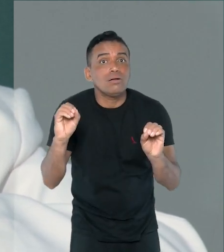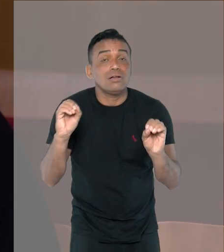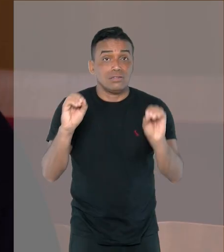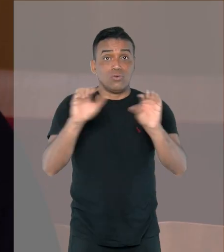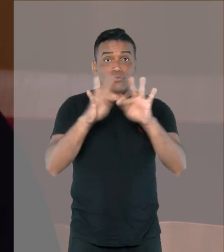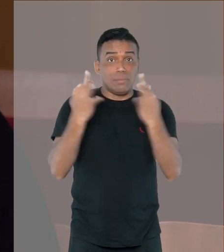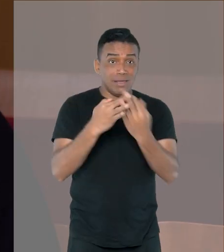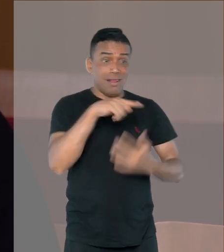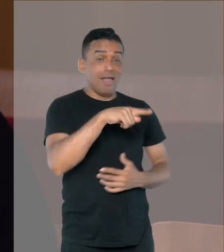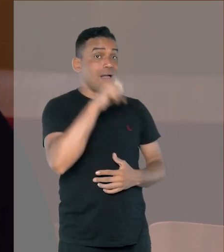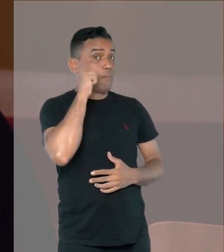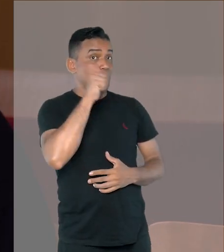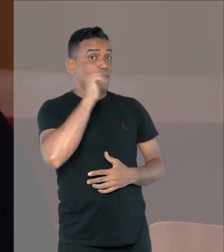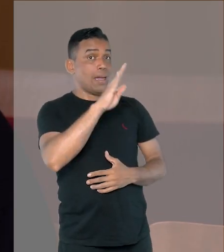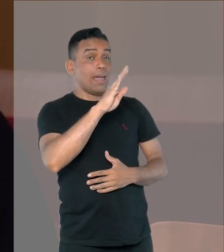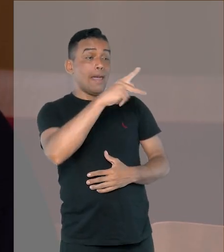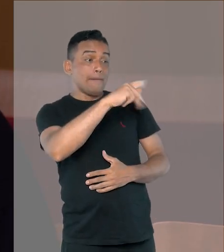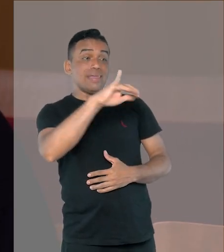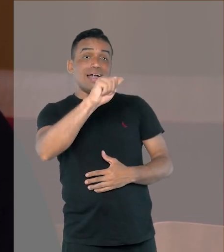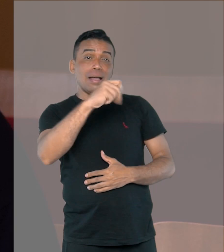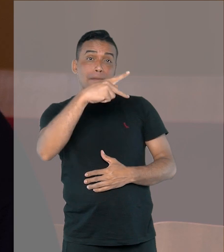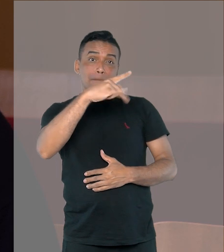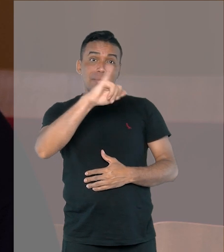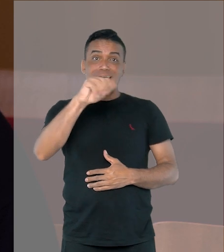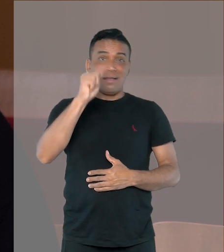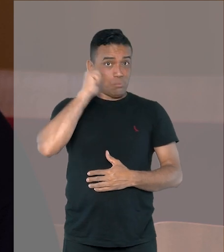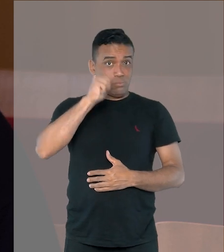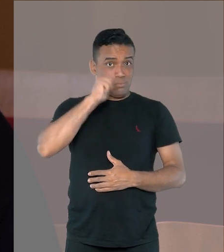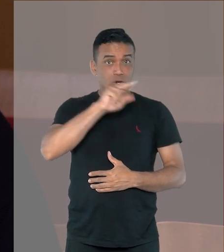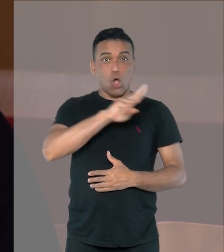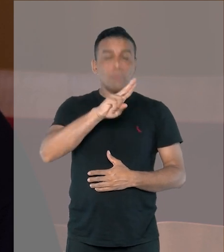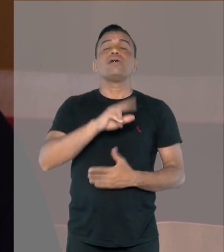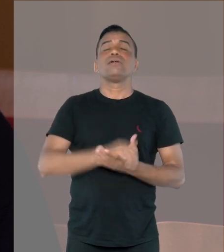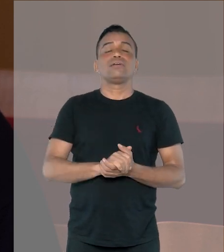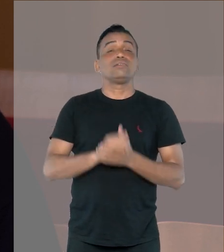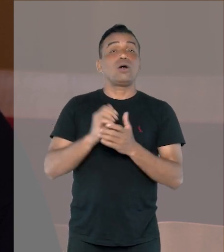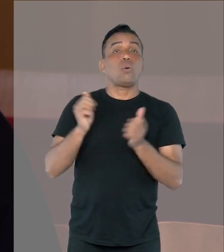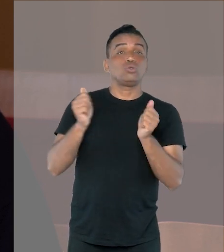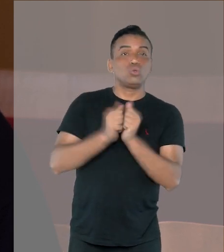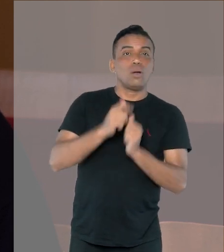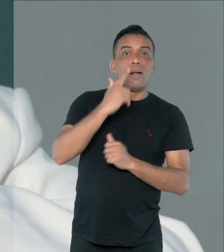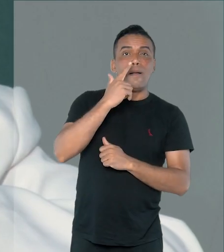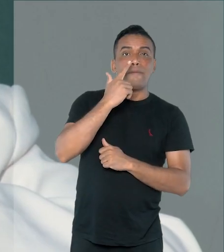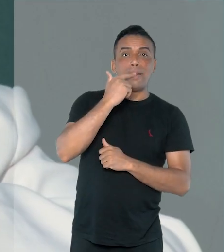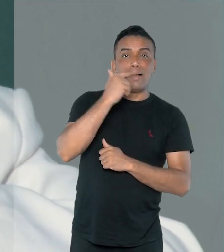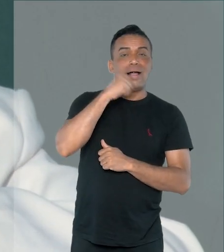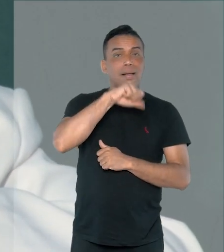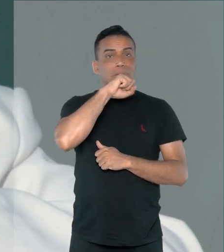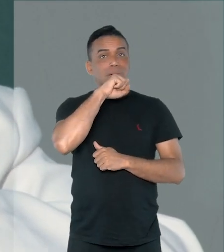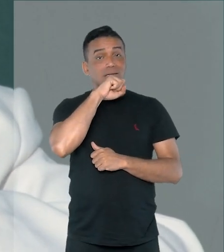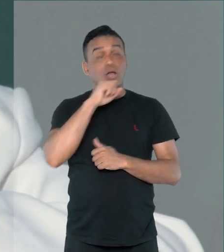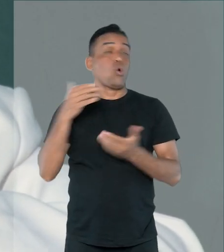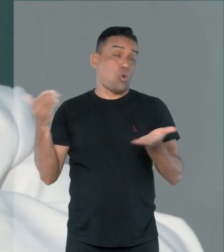morre, tudo mora com mamãe e papai. Até isso era moderno, né? Porque hoje também a garotada não quer sair de casa, faz 40